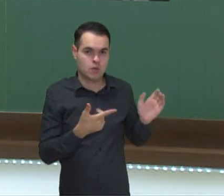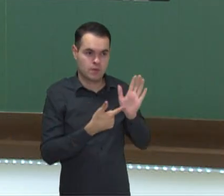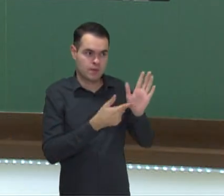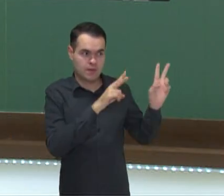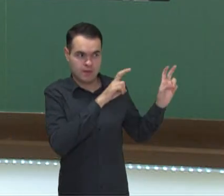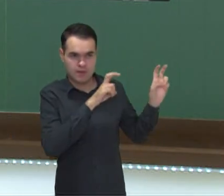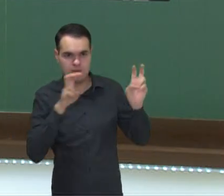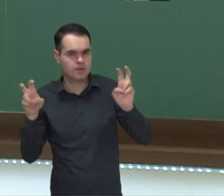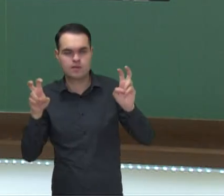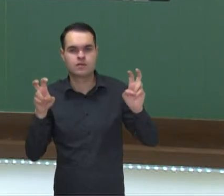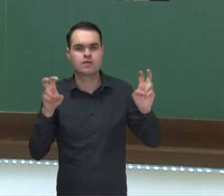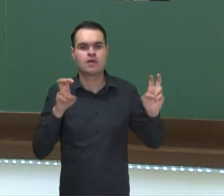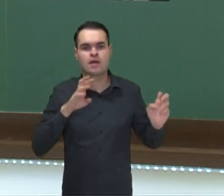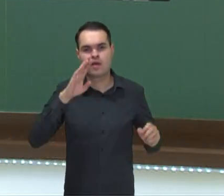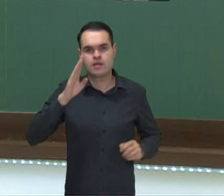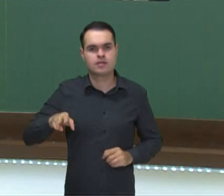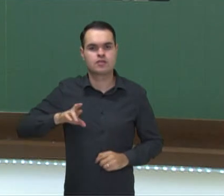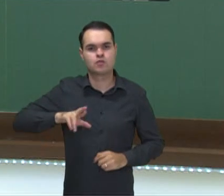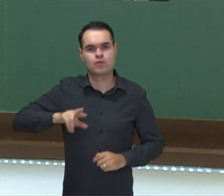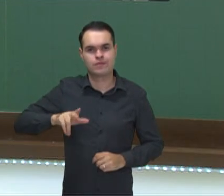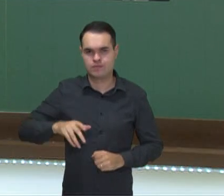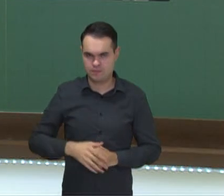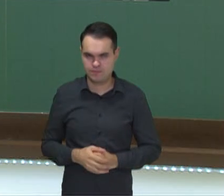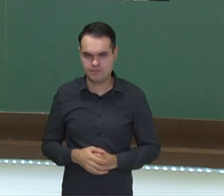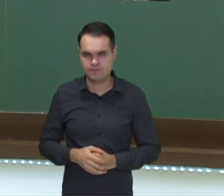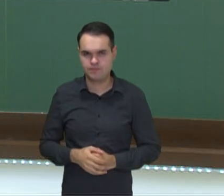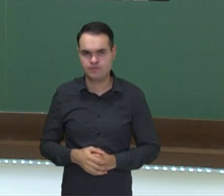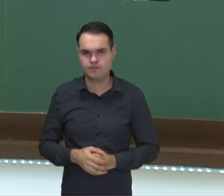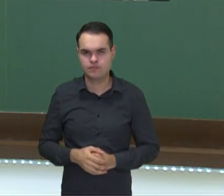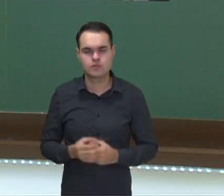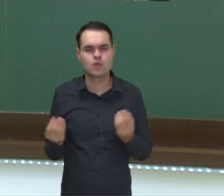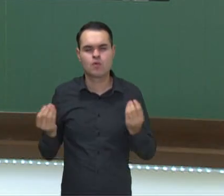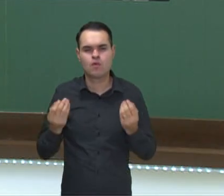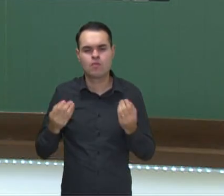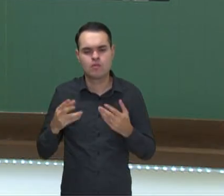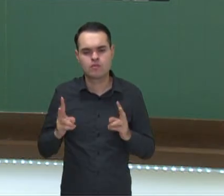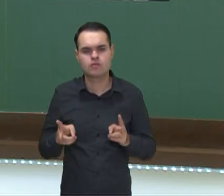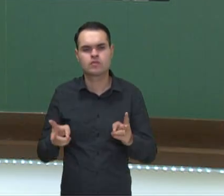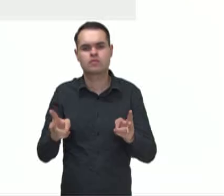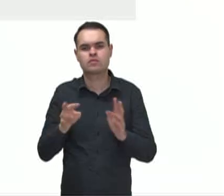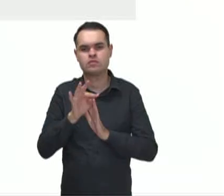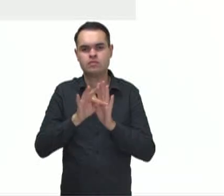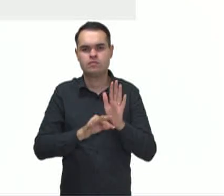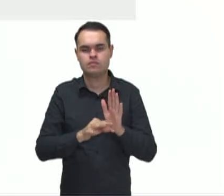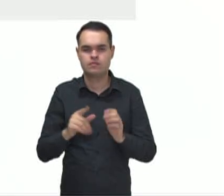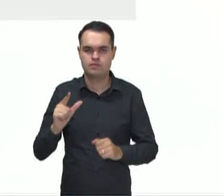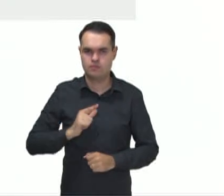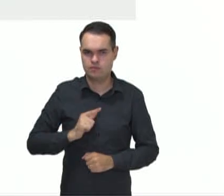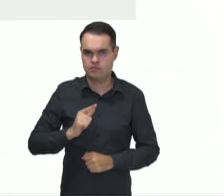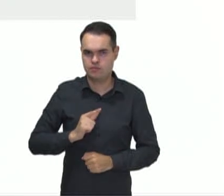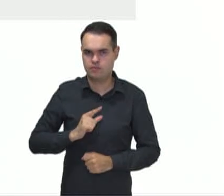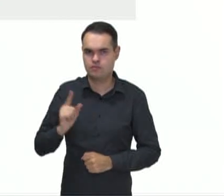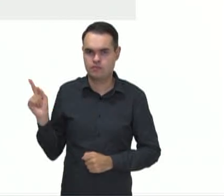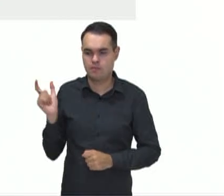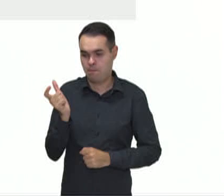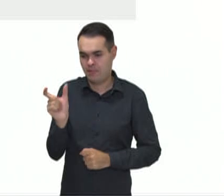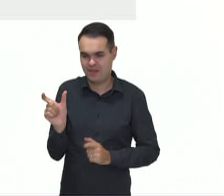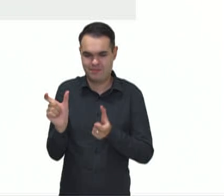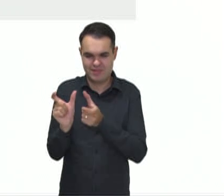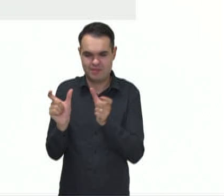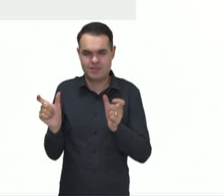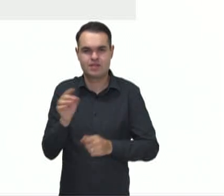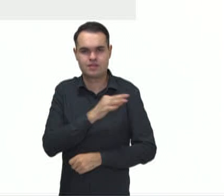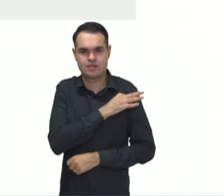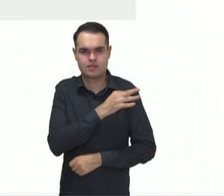mas de forma indireta, como é apresentada essa questão científica na sequência do texto. Nós temos aqui termos técnicos.